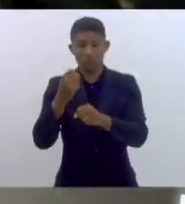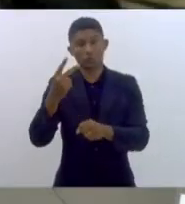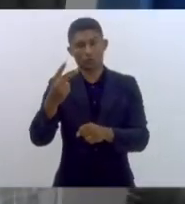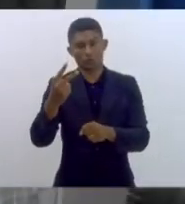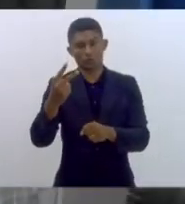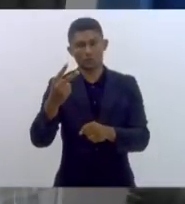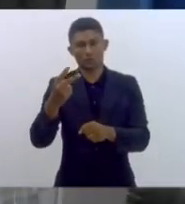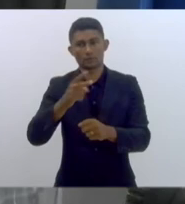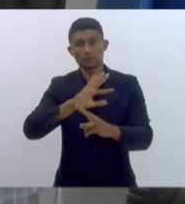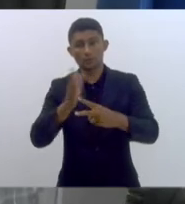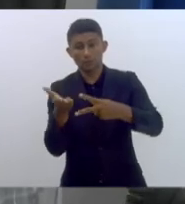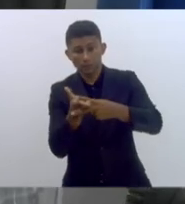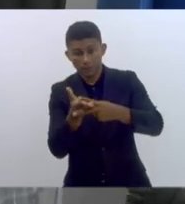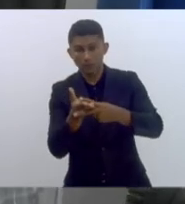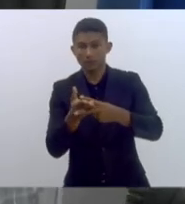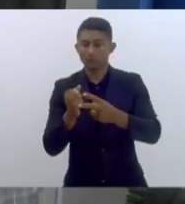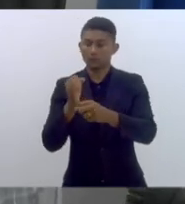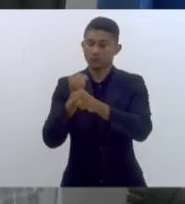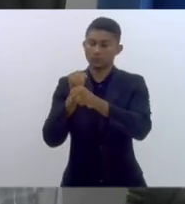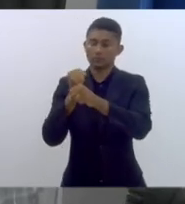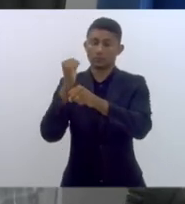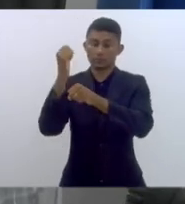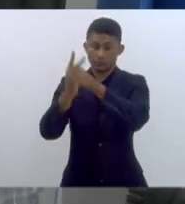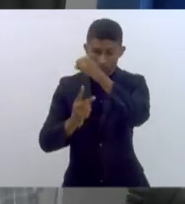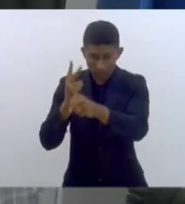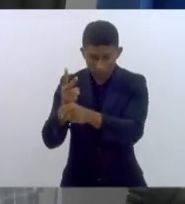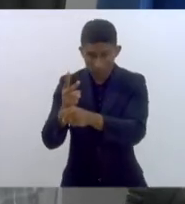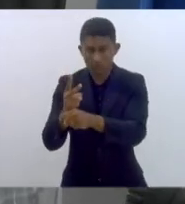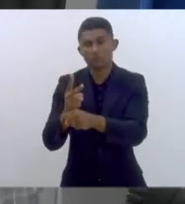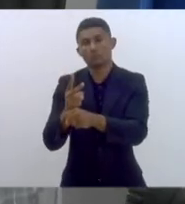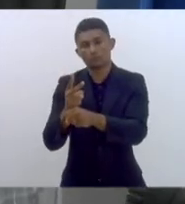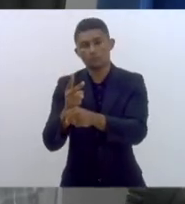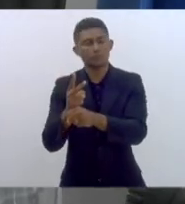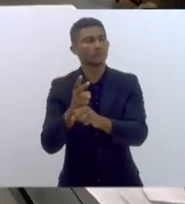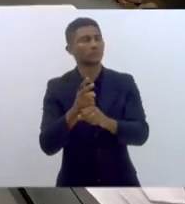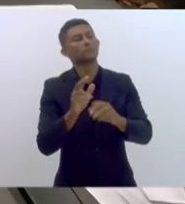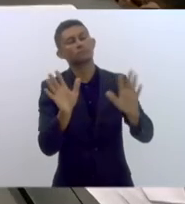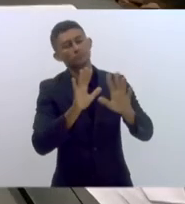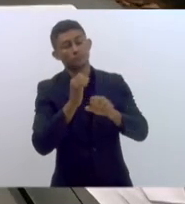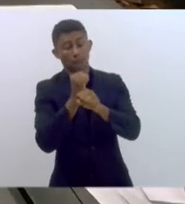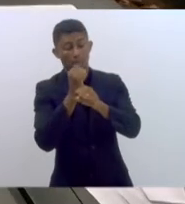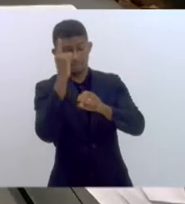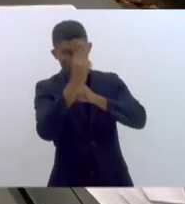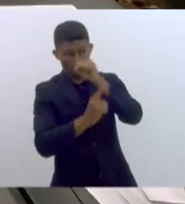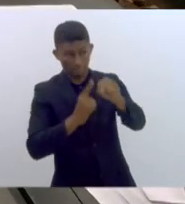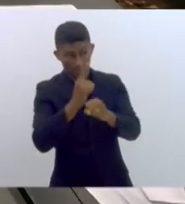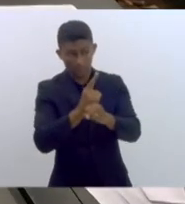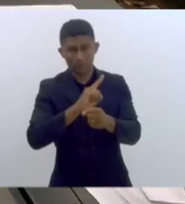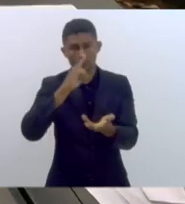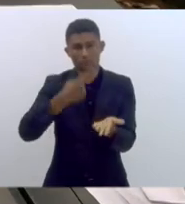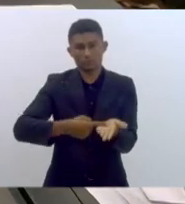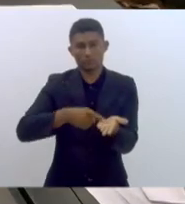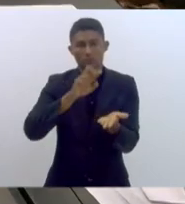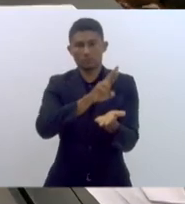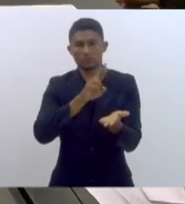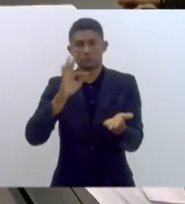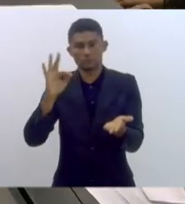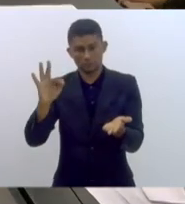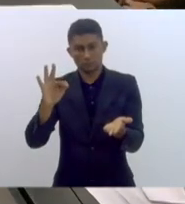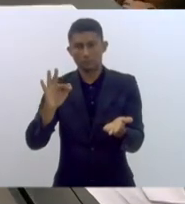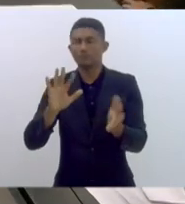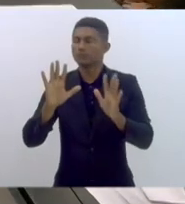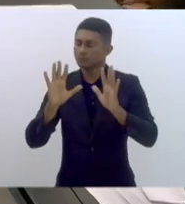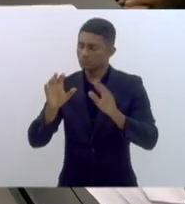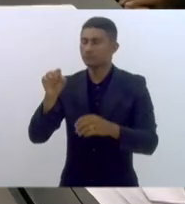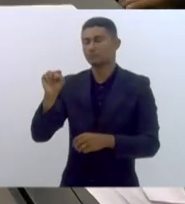outra parcela é só no segundo ano. Mas ela falou que é... Não, o primeiro ano do regime é agora, a partir de junho. Sim, para ser primeiro ano do